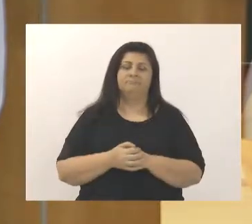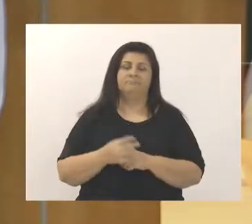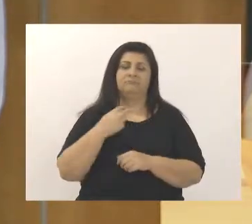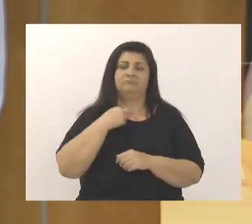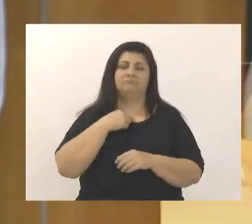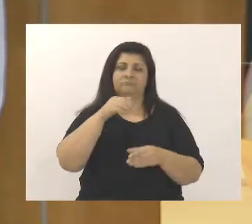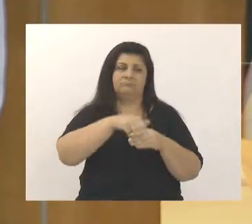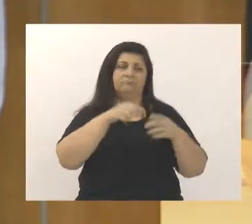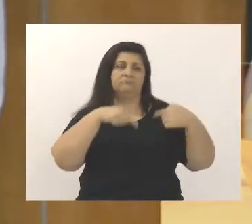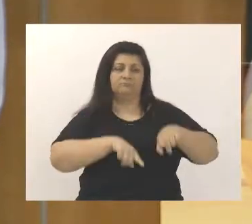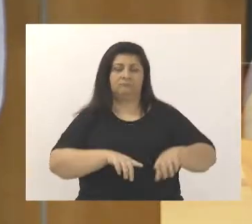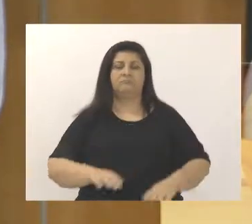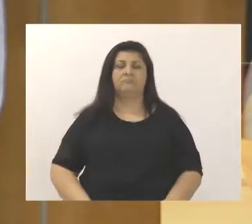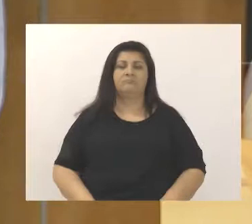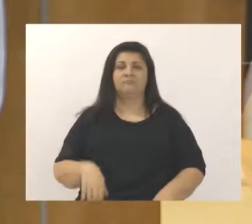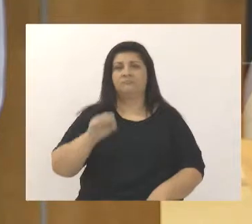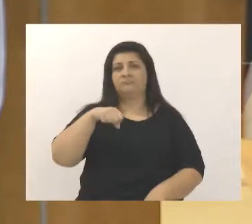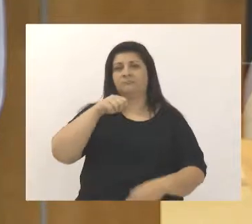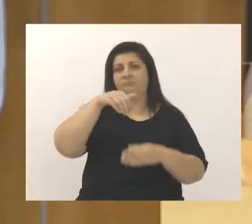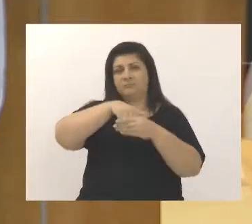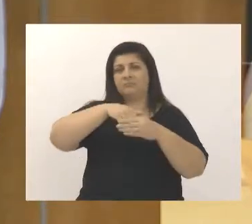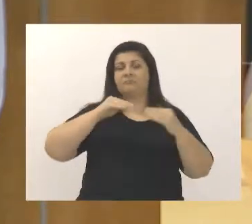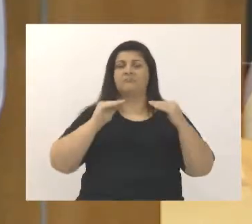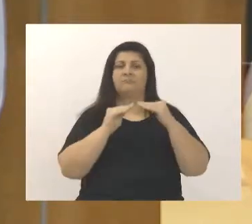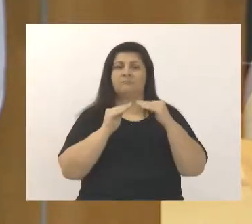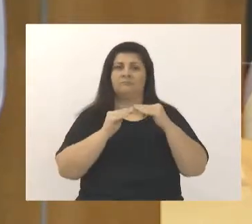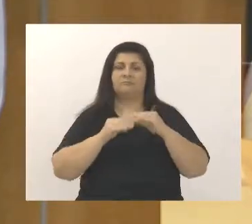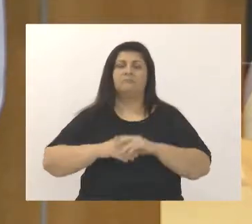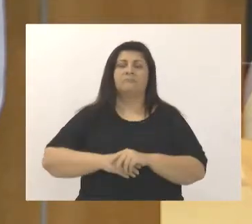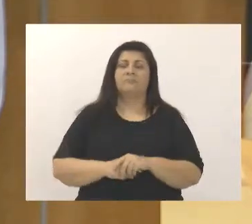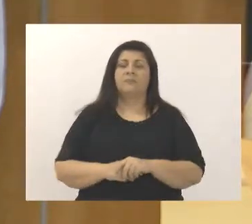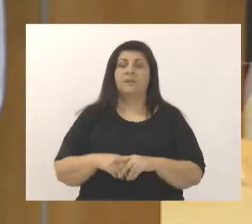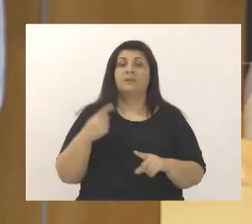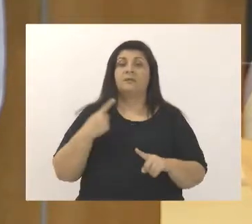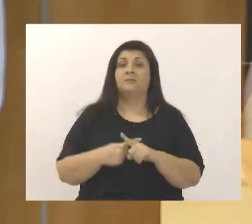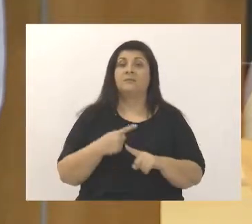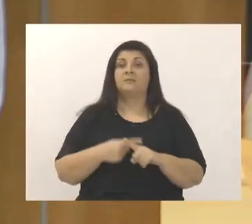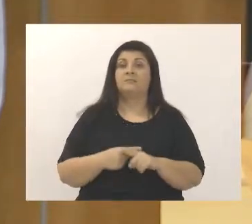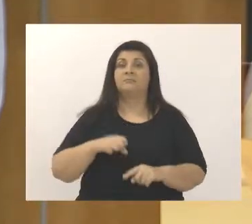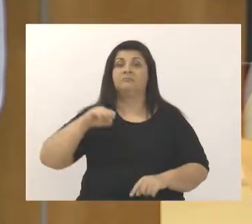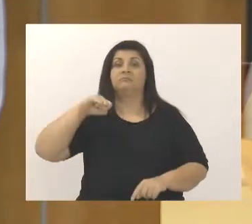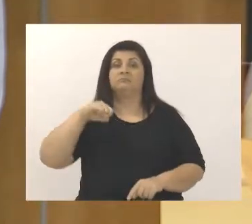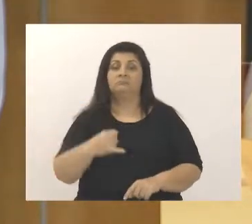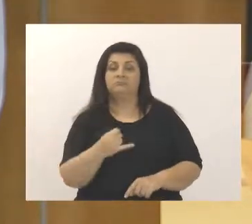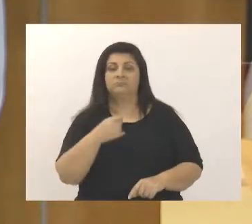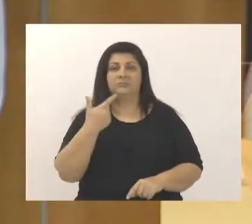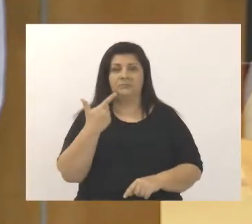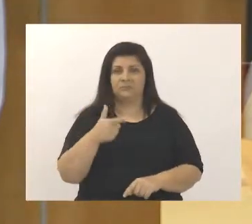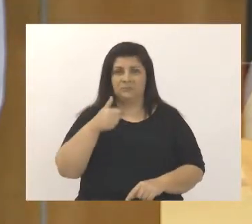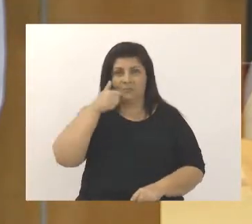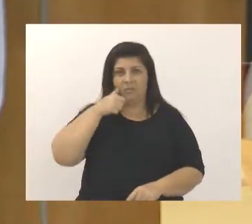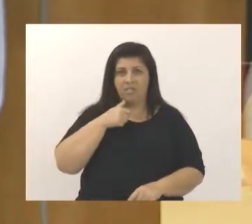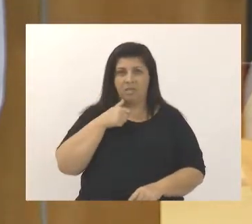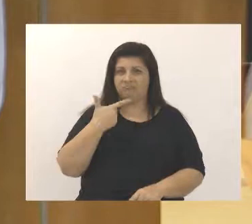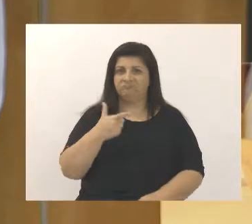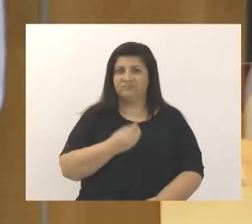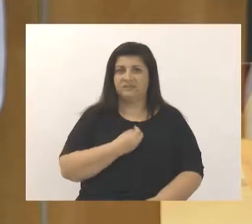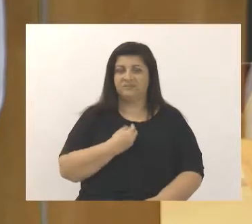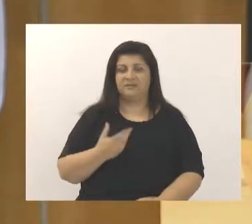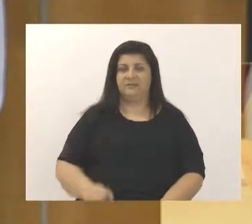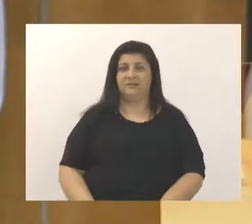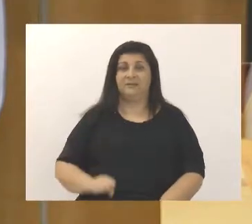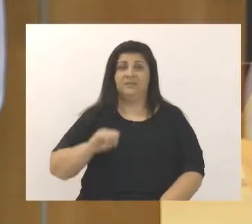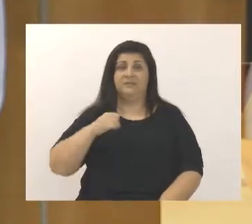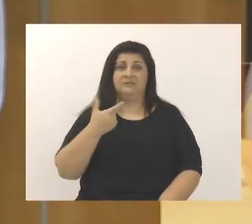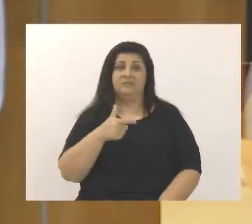contrário. O meu voto é favorável para essas mulheres. Porque sem mulher ela não vive. Se não fosse minha